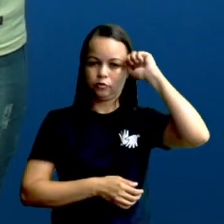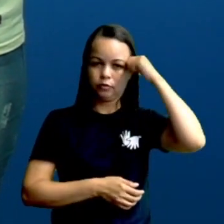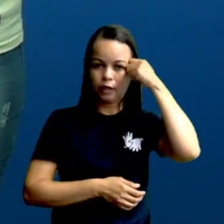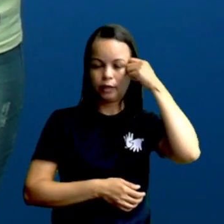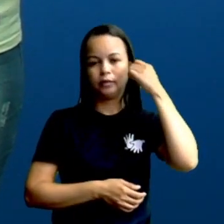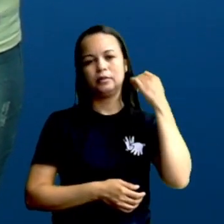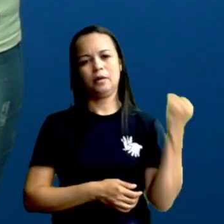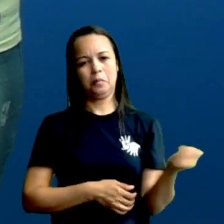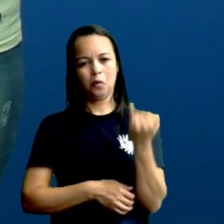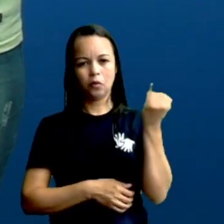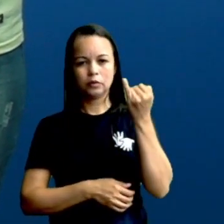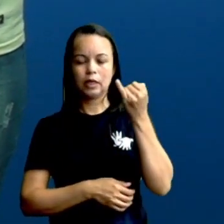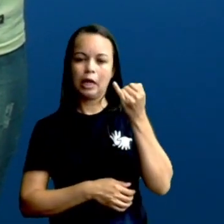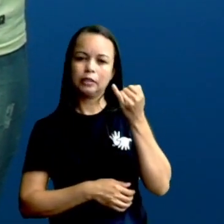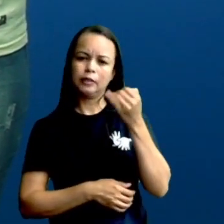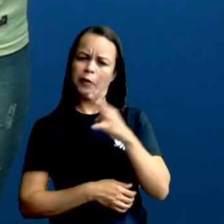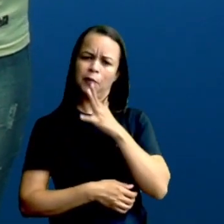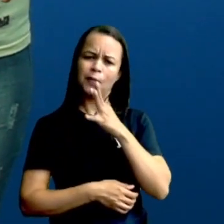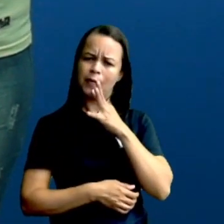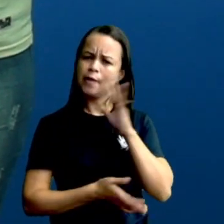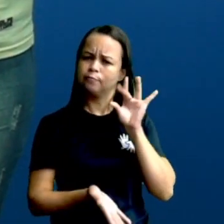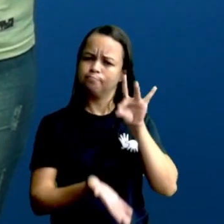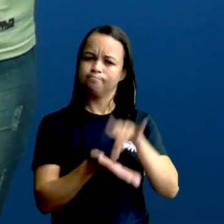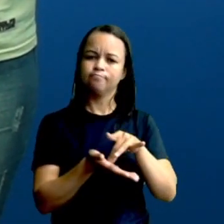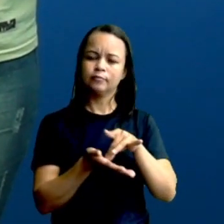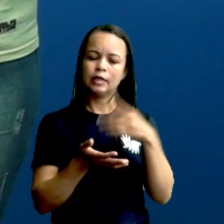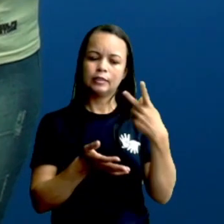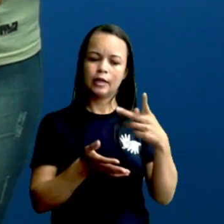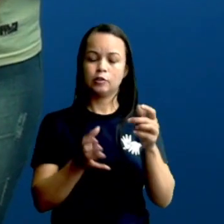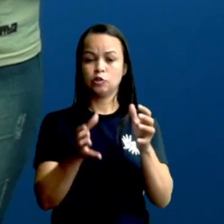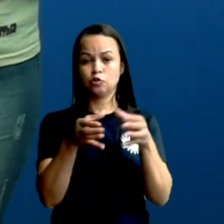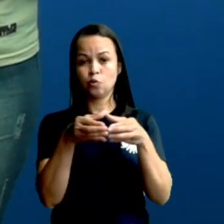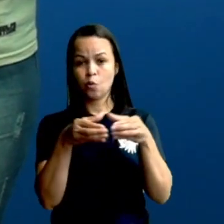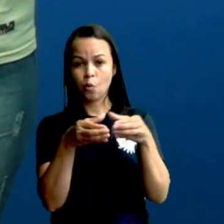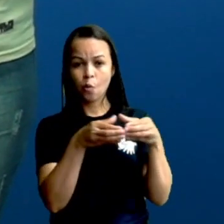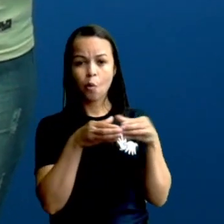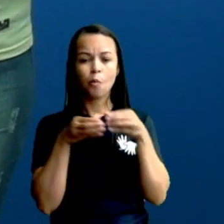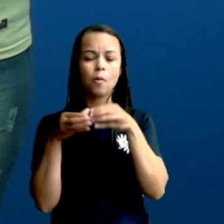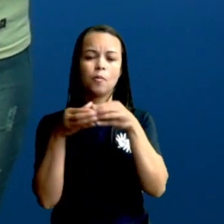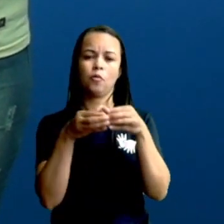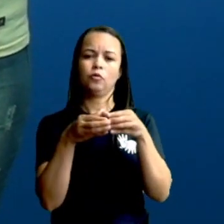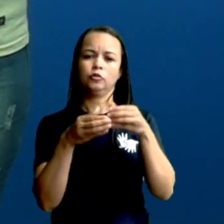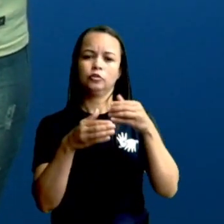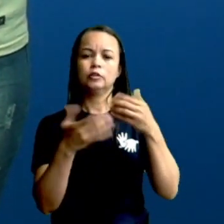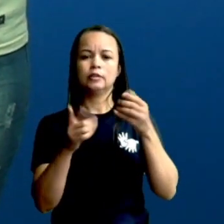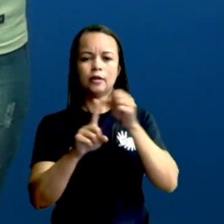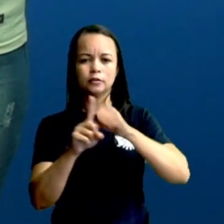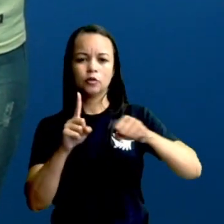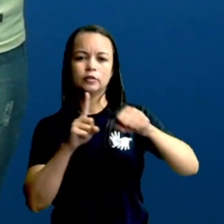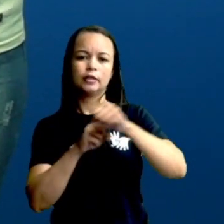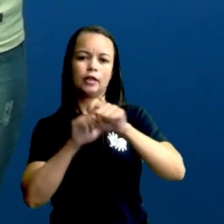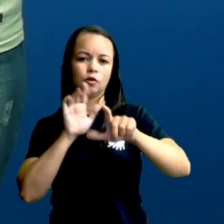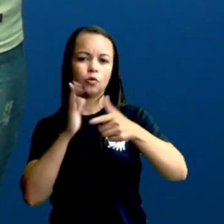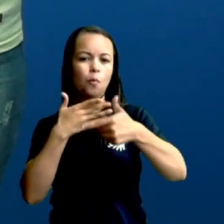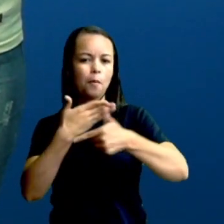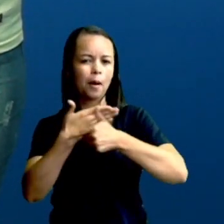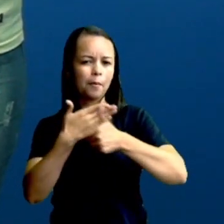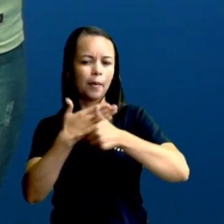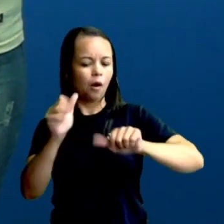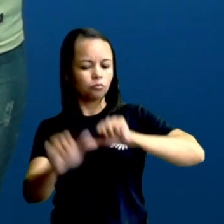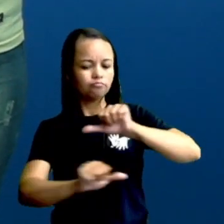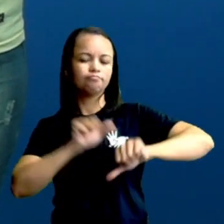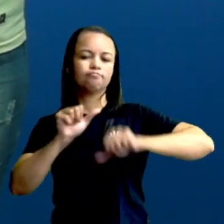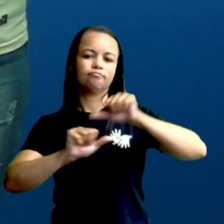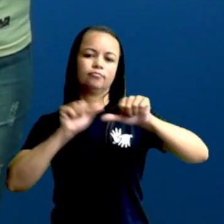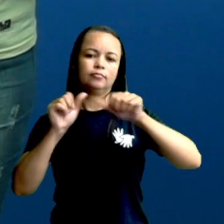que a gente reconheça a importância desses grupos, desses movimentos na sociedade, no papel de